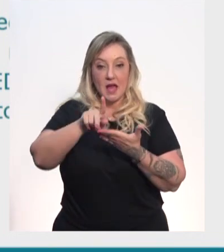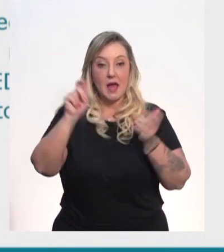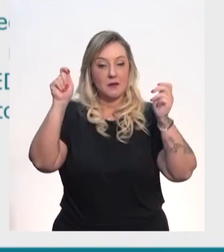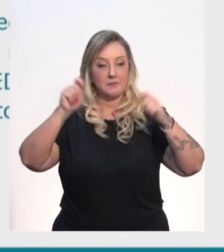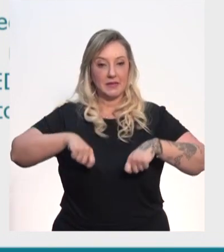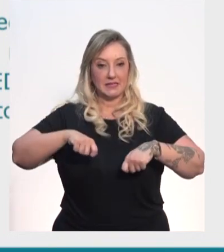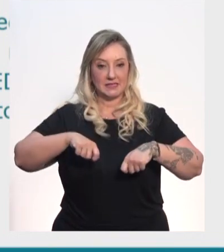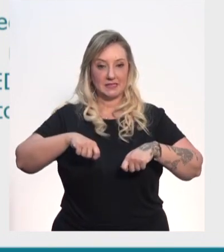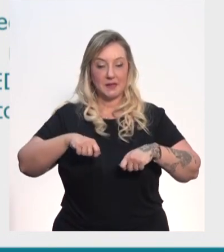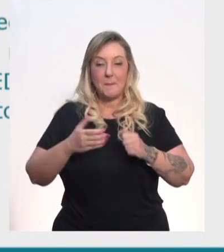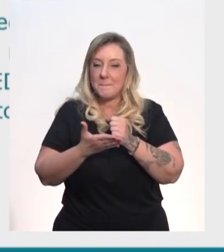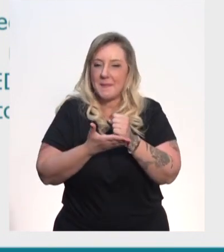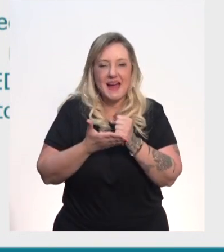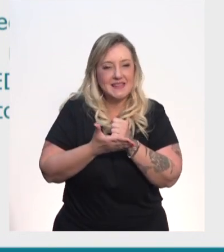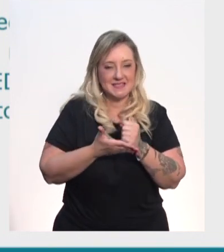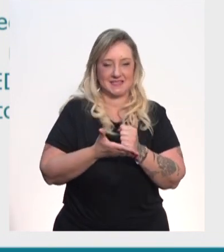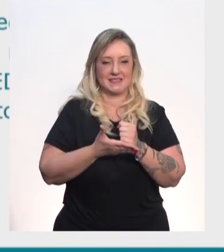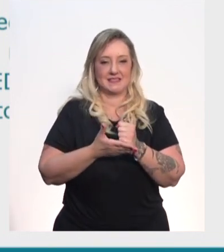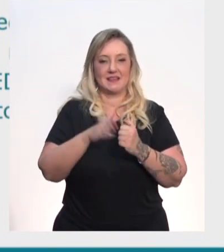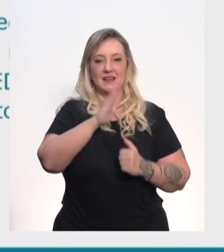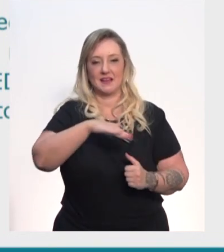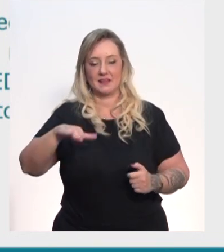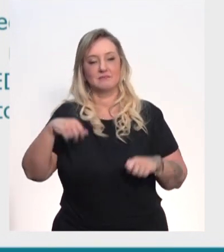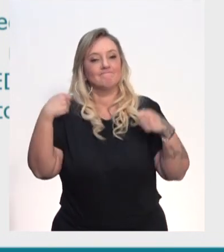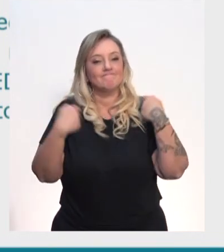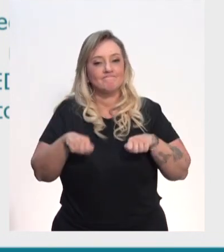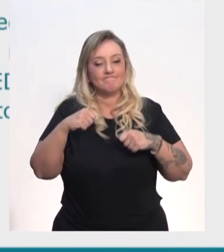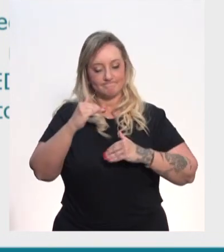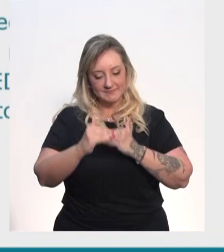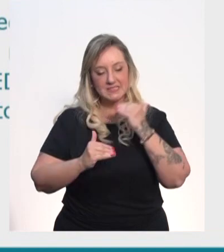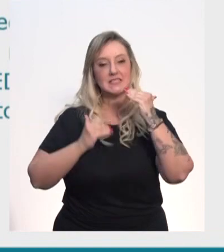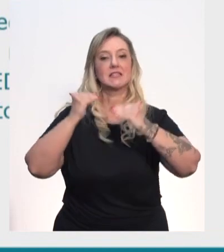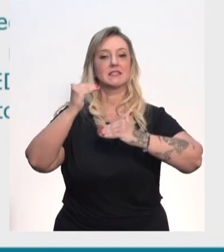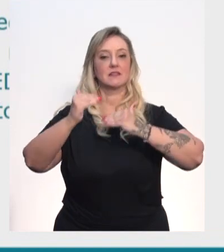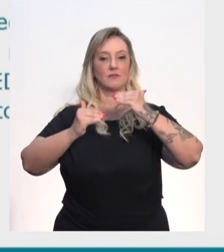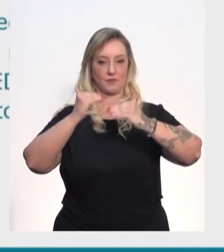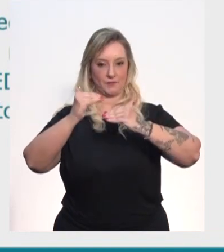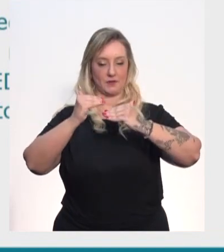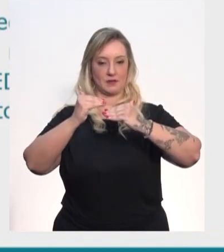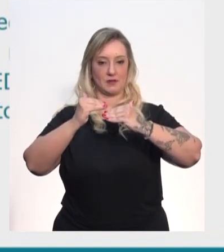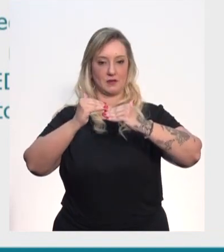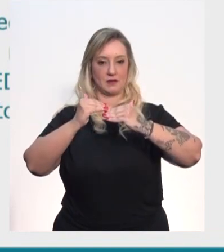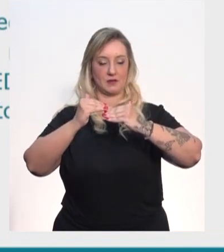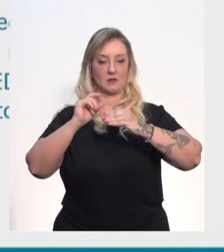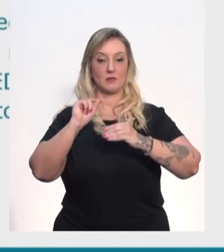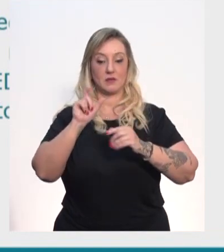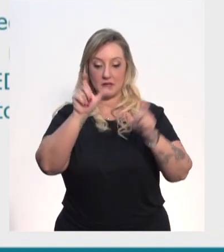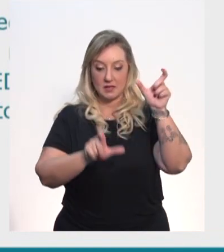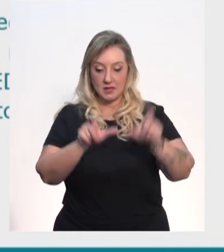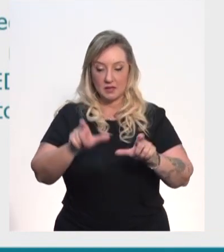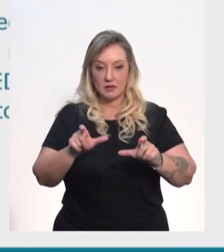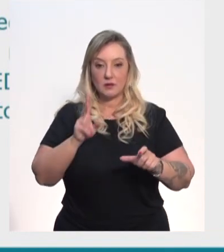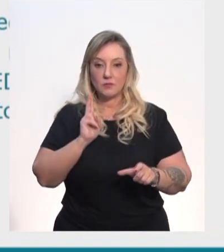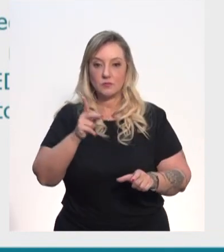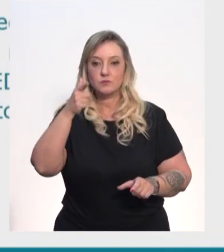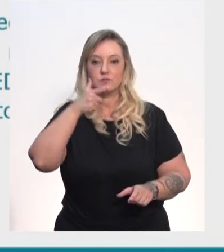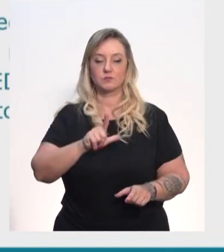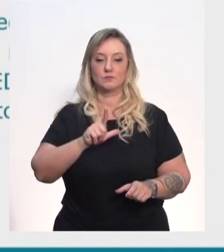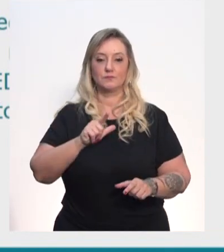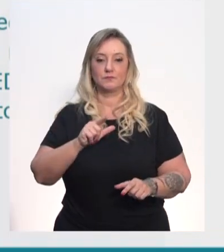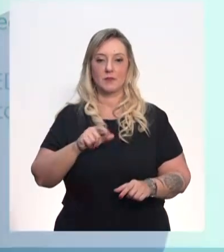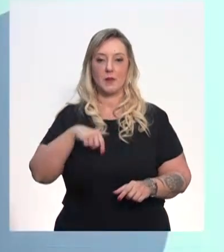perceber que se a gente olhar para o currículo, nós temos muitas habilidades para serem trabalhadas ao longo